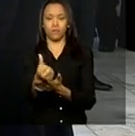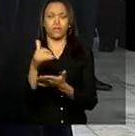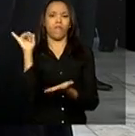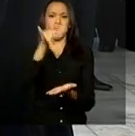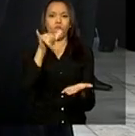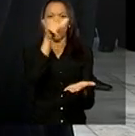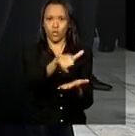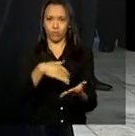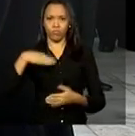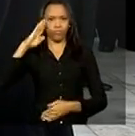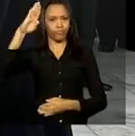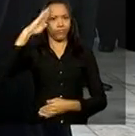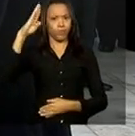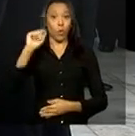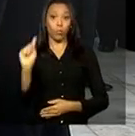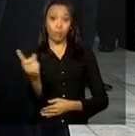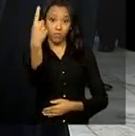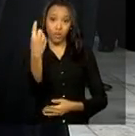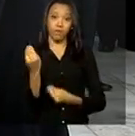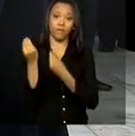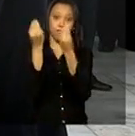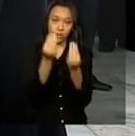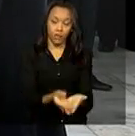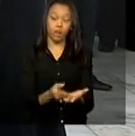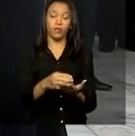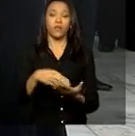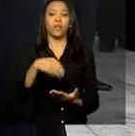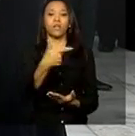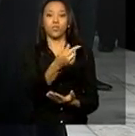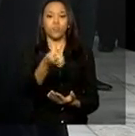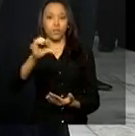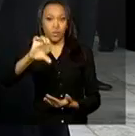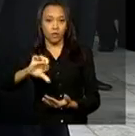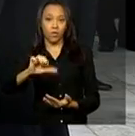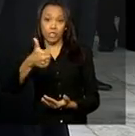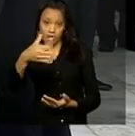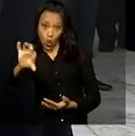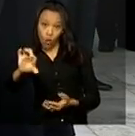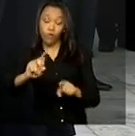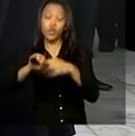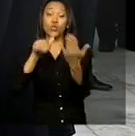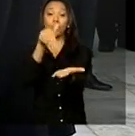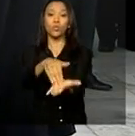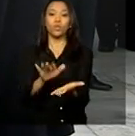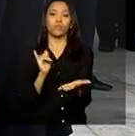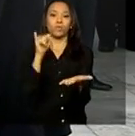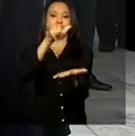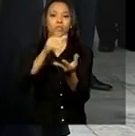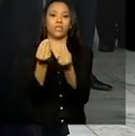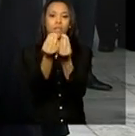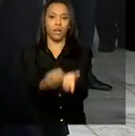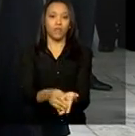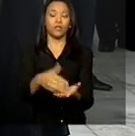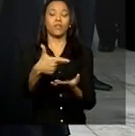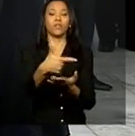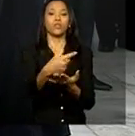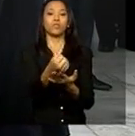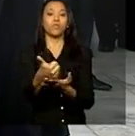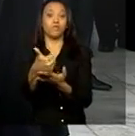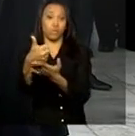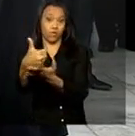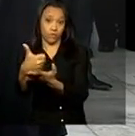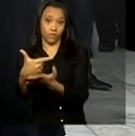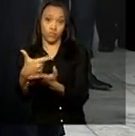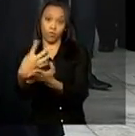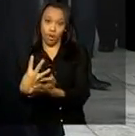geração. O primeiro caça vai ser entregue em 2019 e o último em 2024. Era exatamente esse o ponto ao qual eu ia fazer consideração,